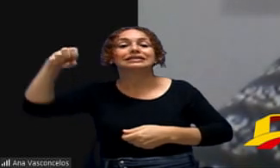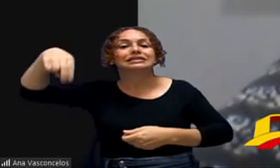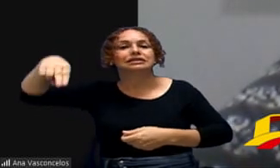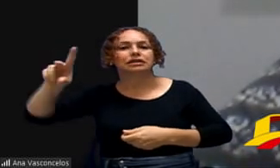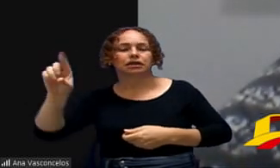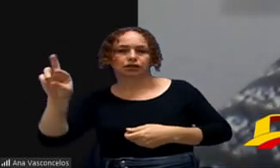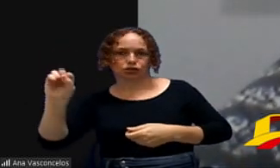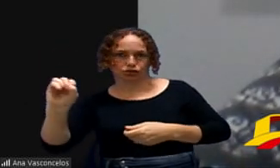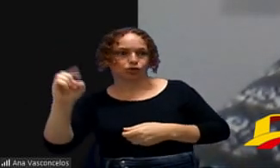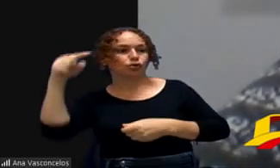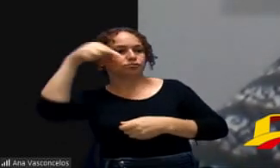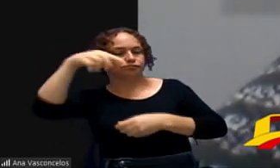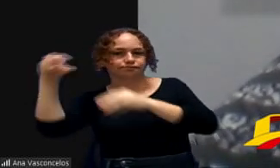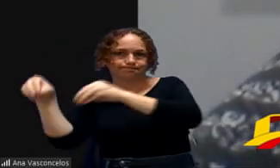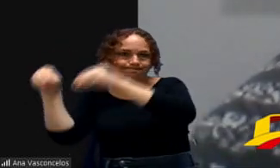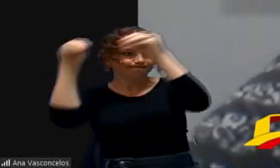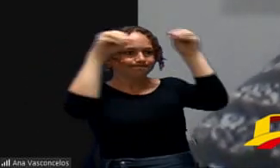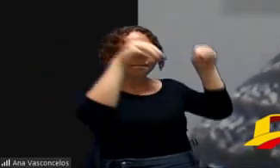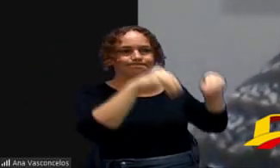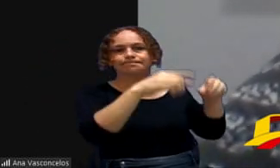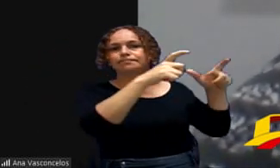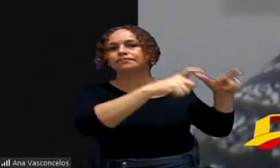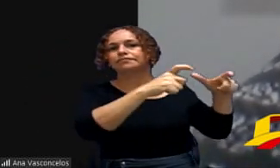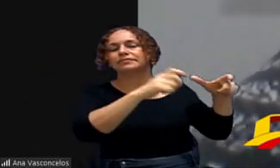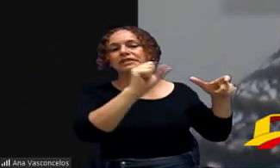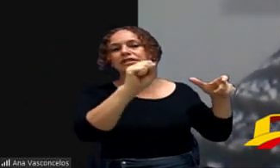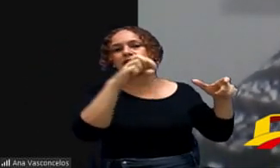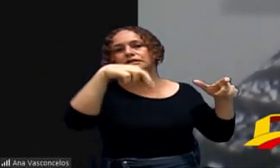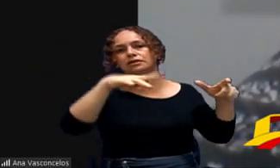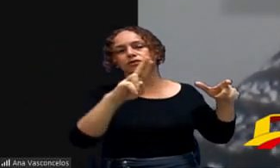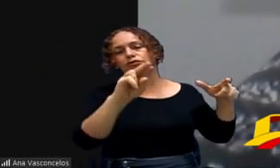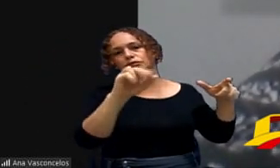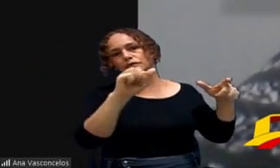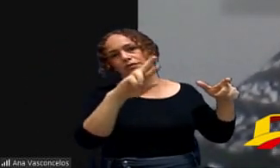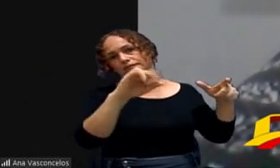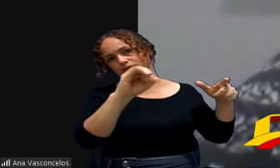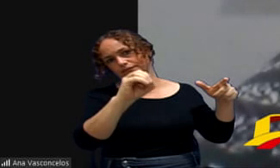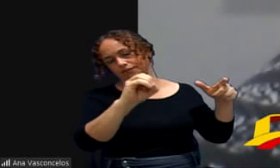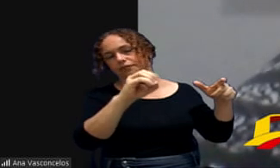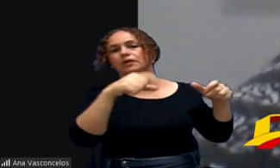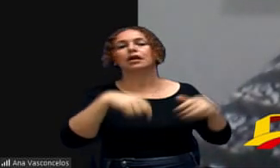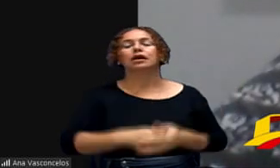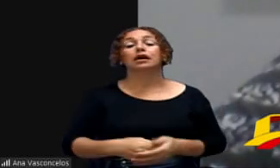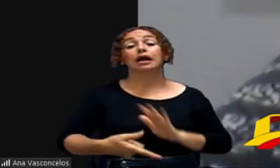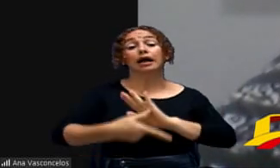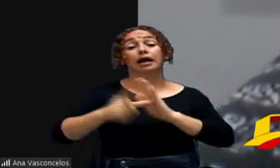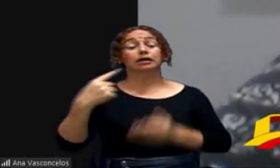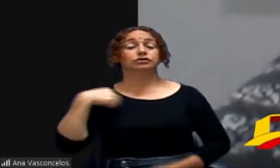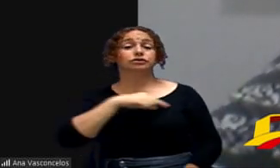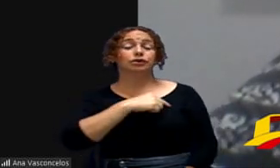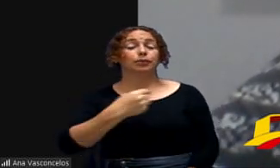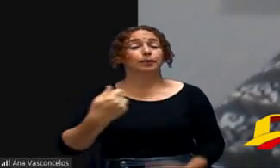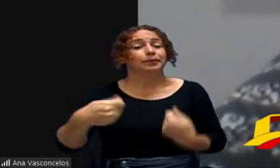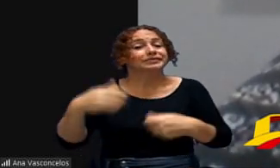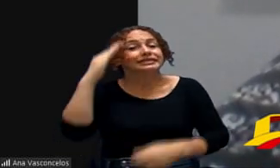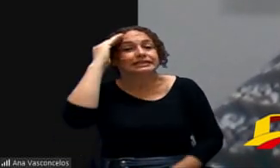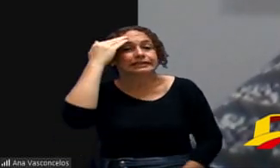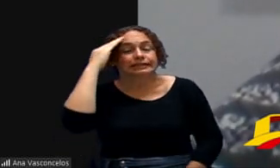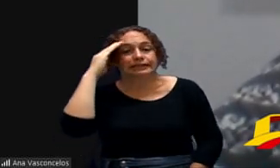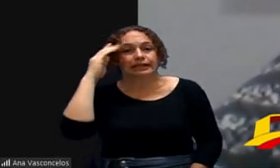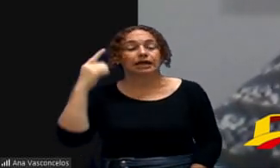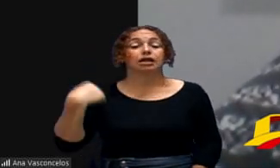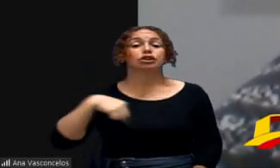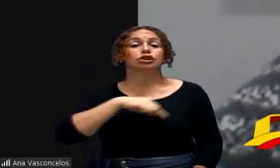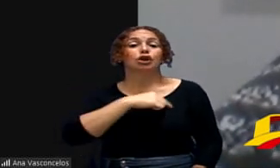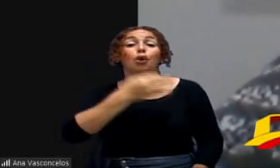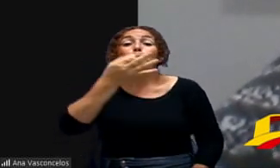Elefantes do Brasil no Mato Grosso. Antes de mais nada, nós devemos entender que nós estamos falando de uma vida